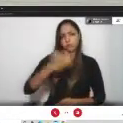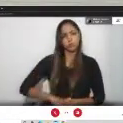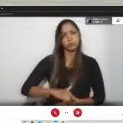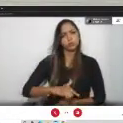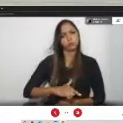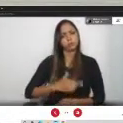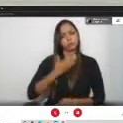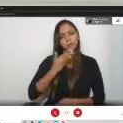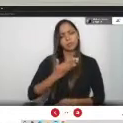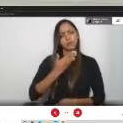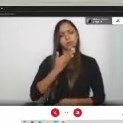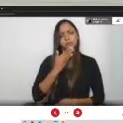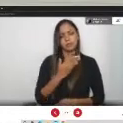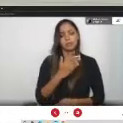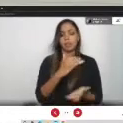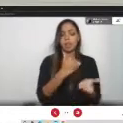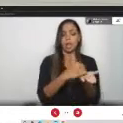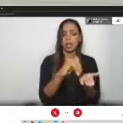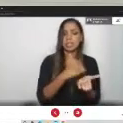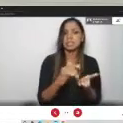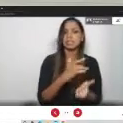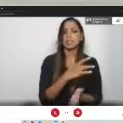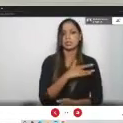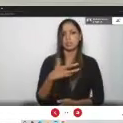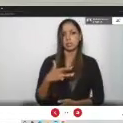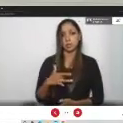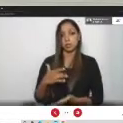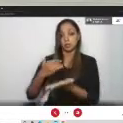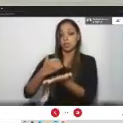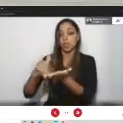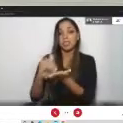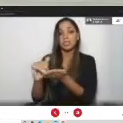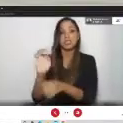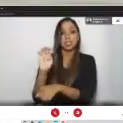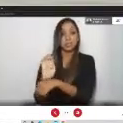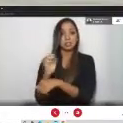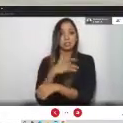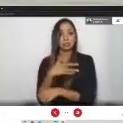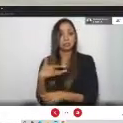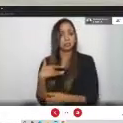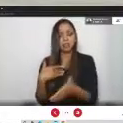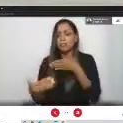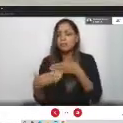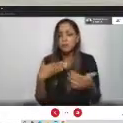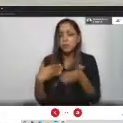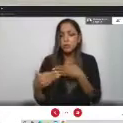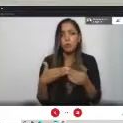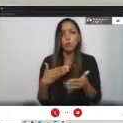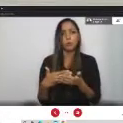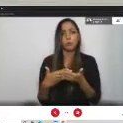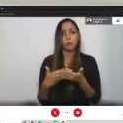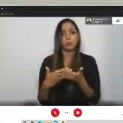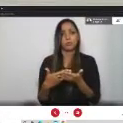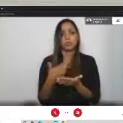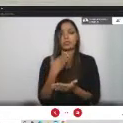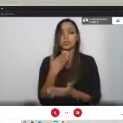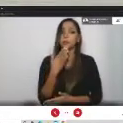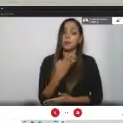encarecidamente, a Secretaria Estadual, a quem quer que seja, botem esses pais de família da segurança dali de